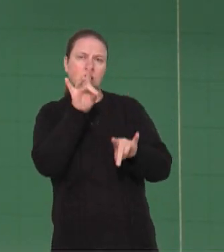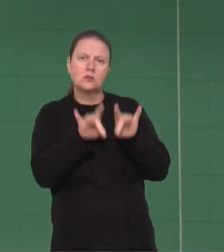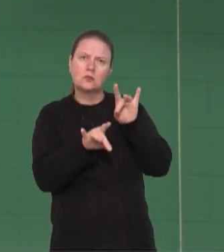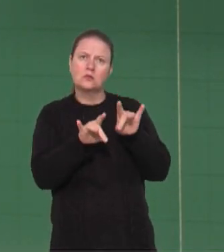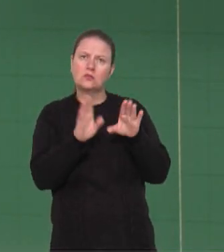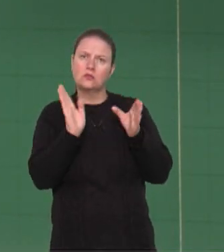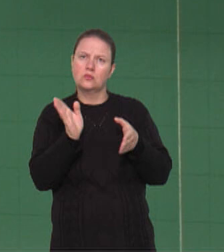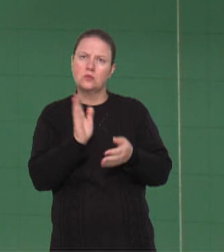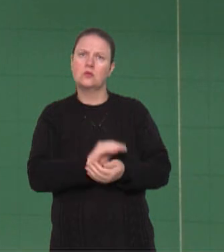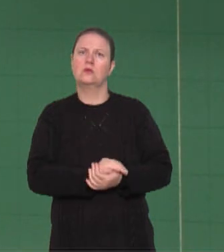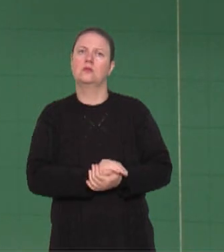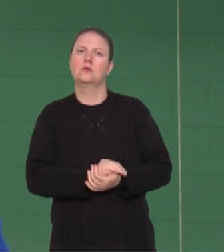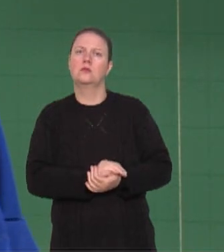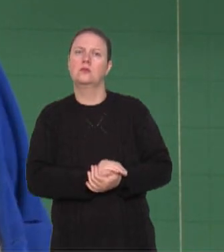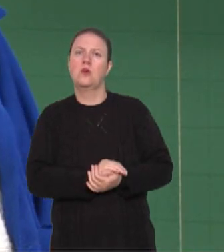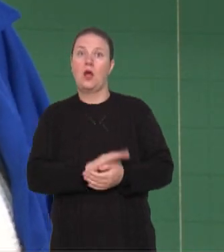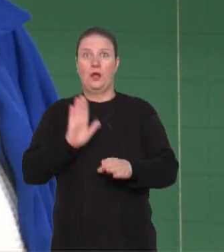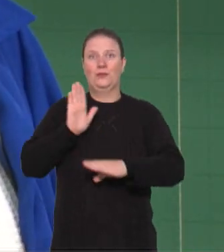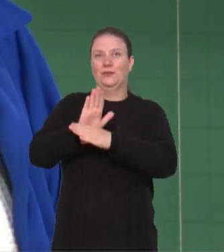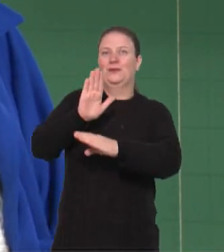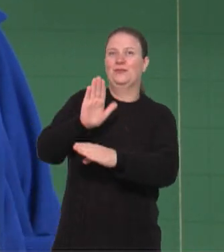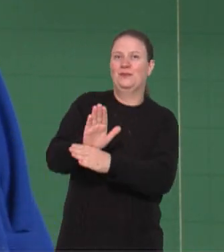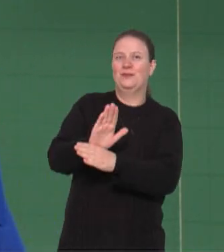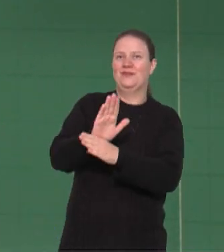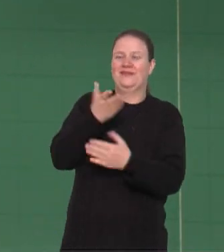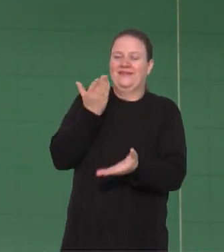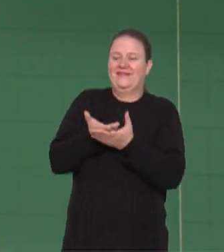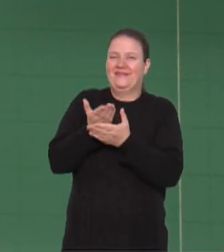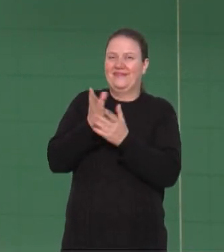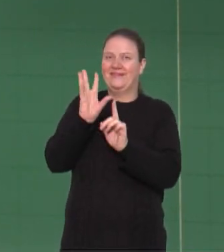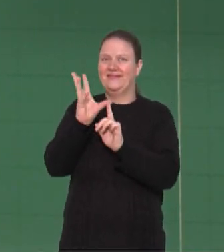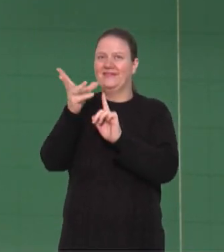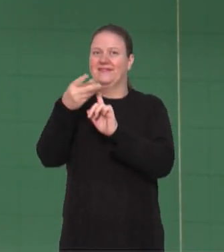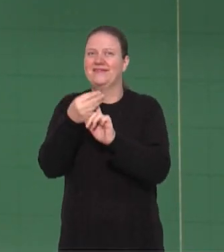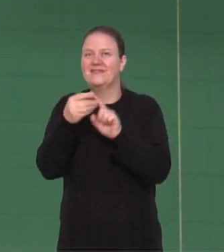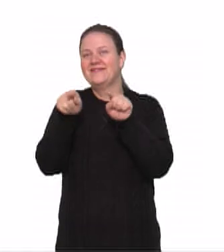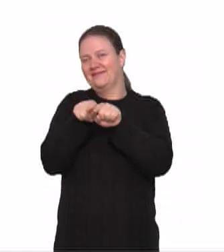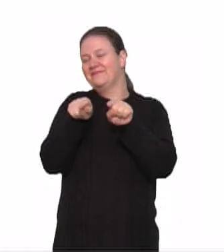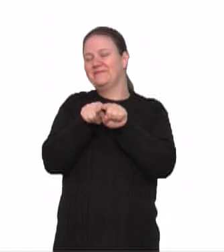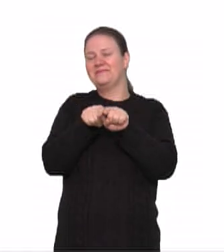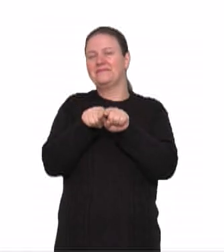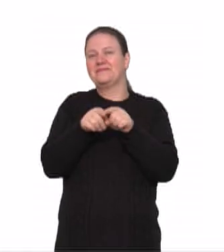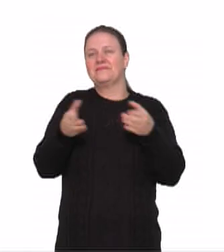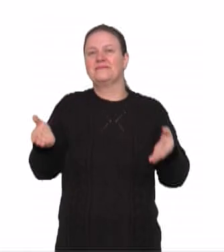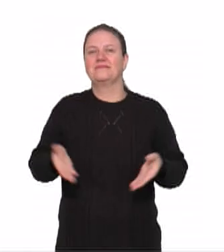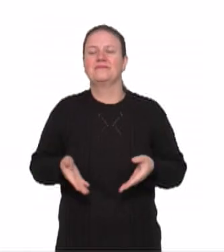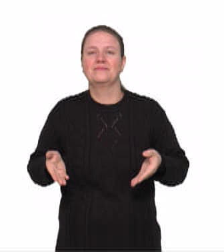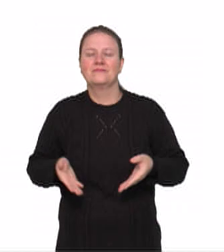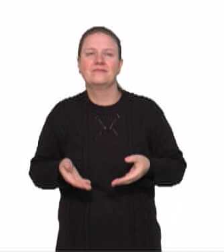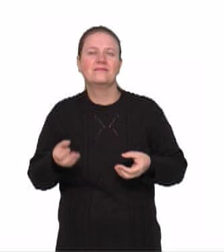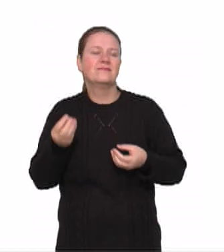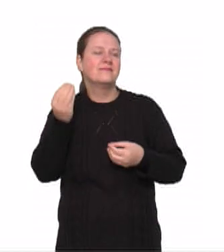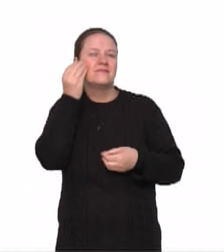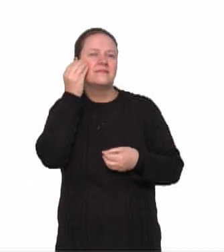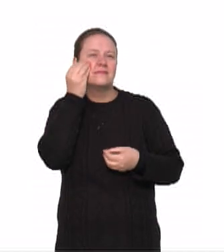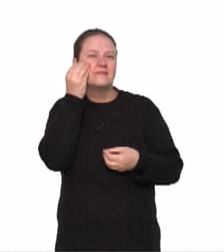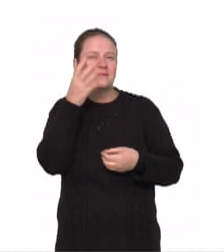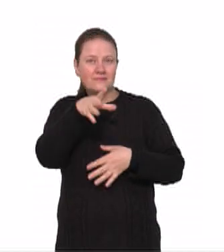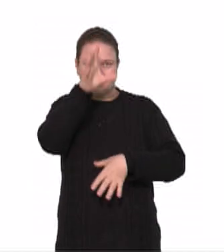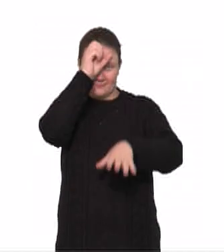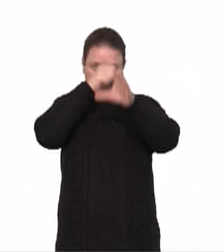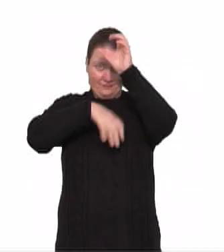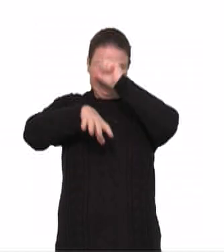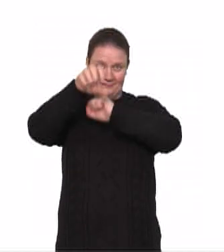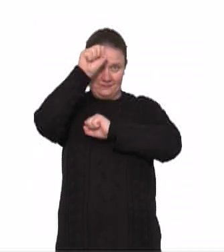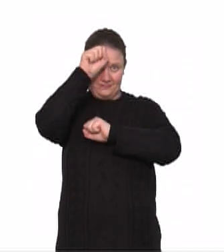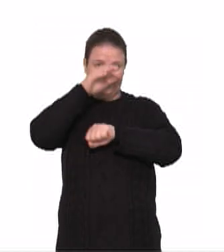até ajudou já a encenar nas aulas de arte, enfim. Né? Então, hoje a gente vai tentar aprender um pouquinho sobre isso. Né?